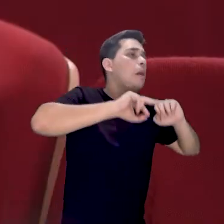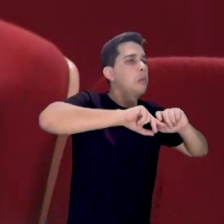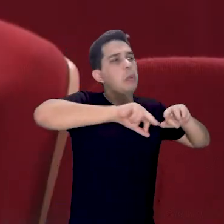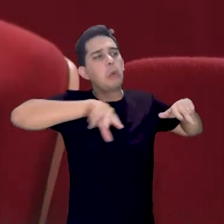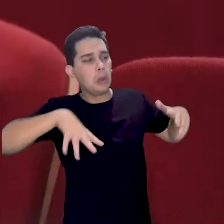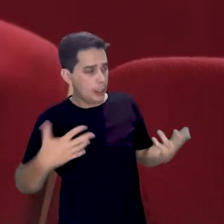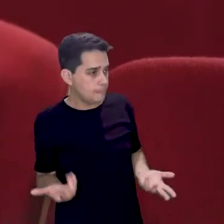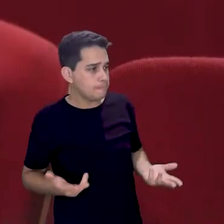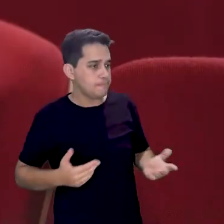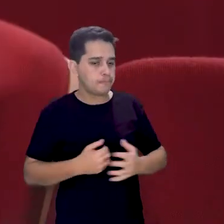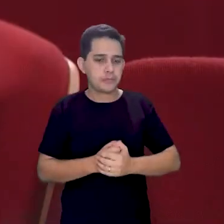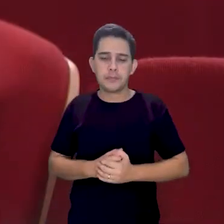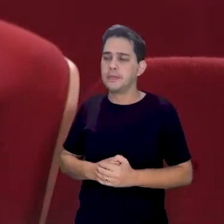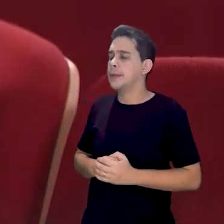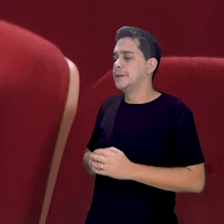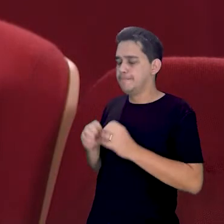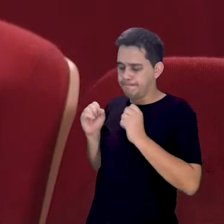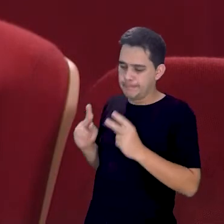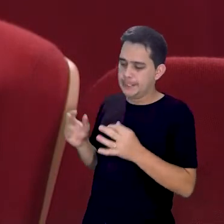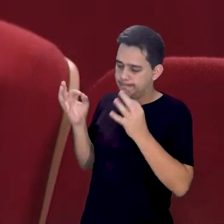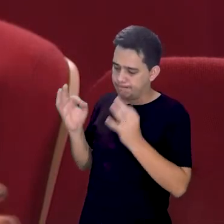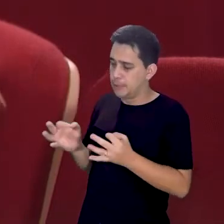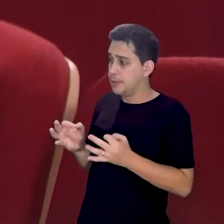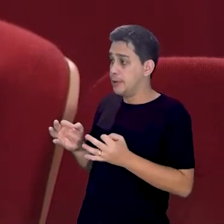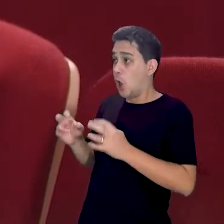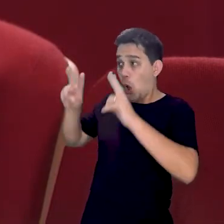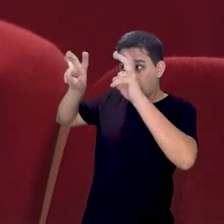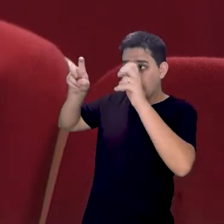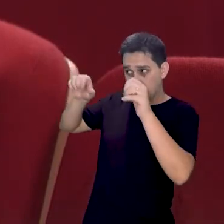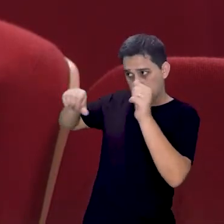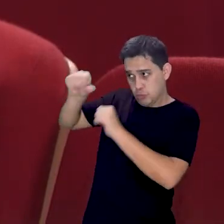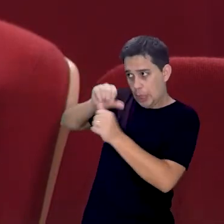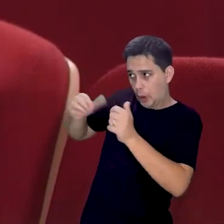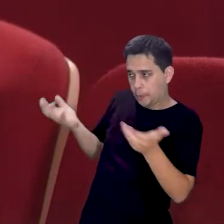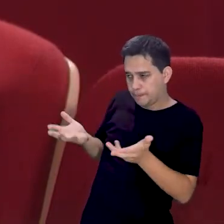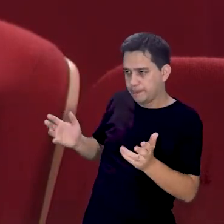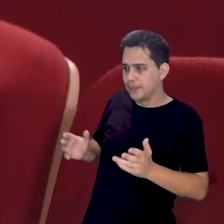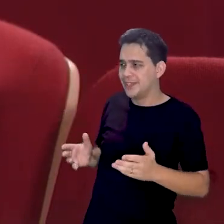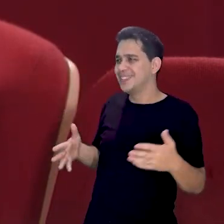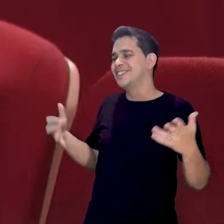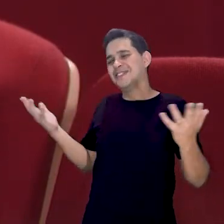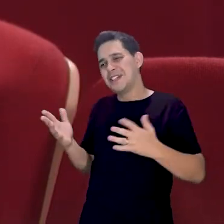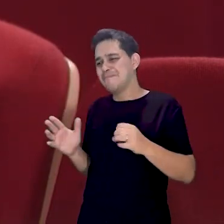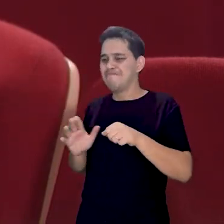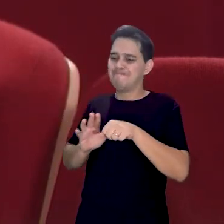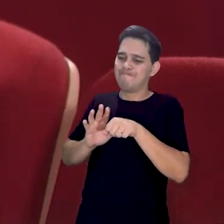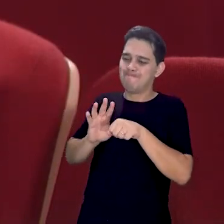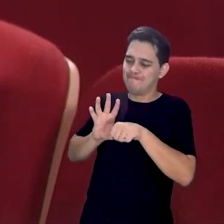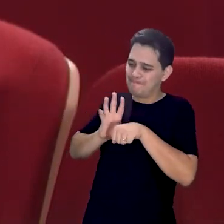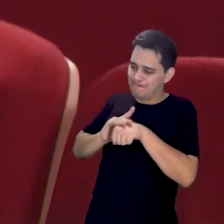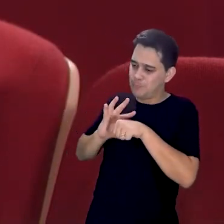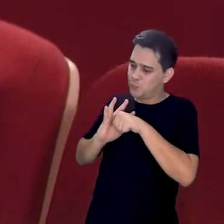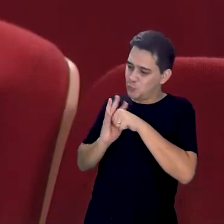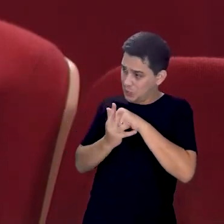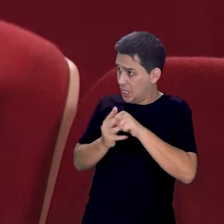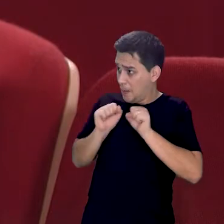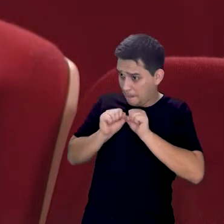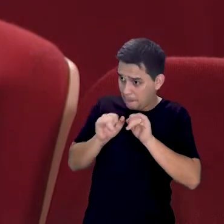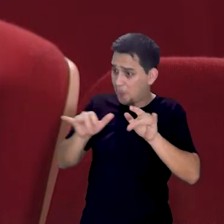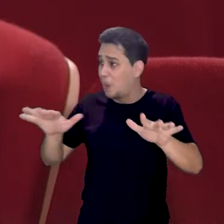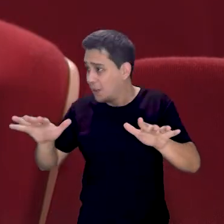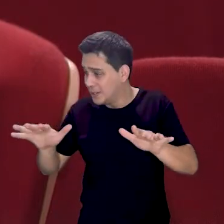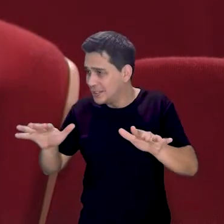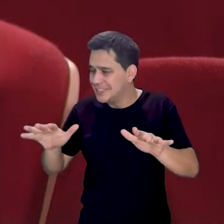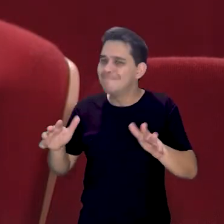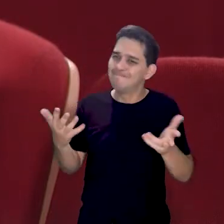Certo. Agora, mudando um pouco de assunto, não tem como não mencionar a questão da pandemia. Quais são as principais mudanças